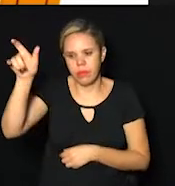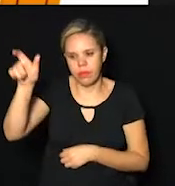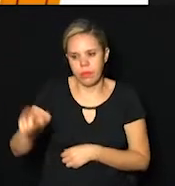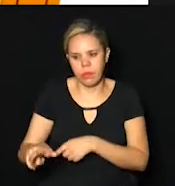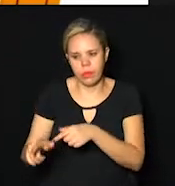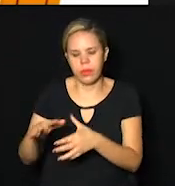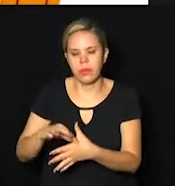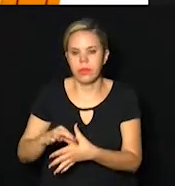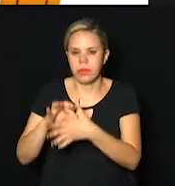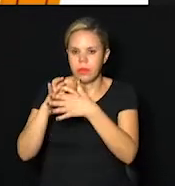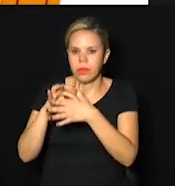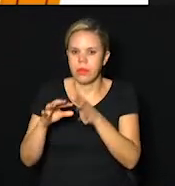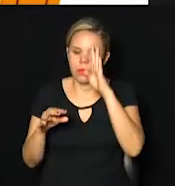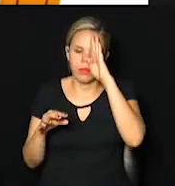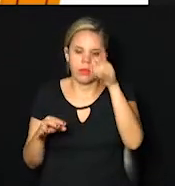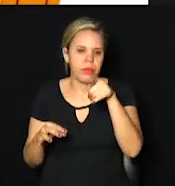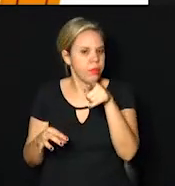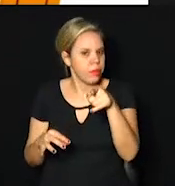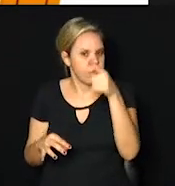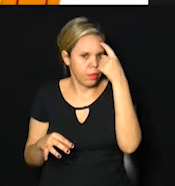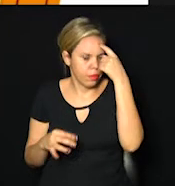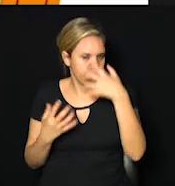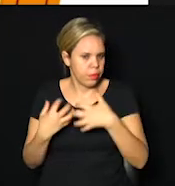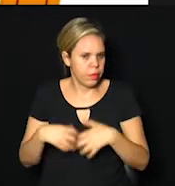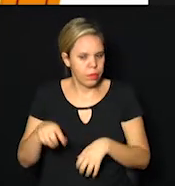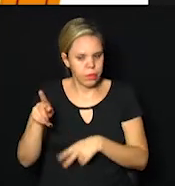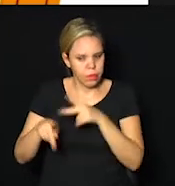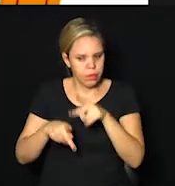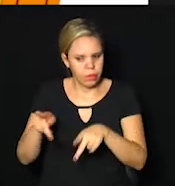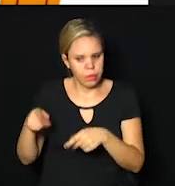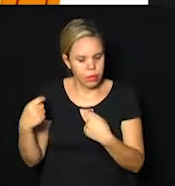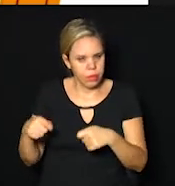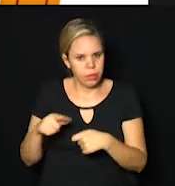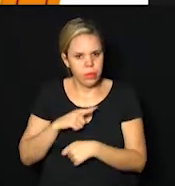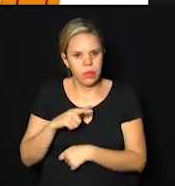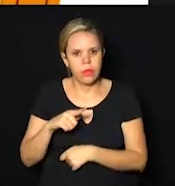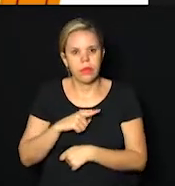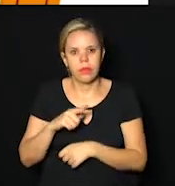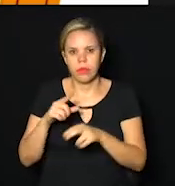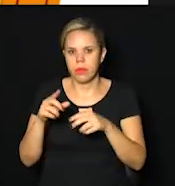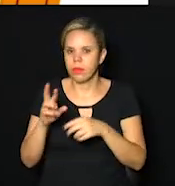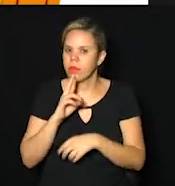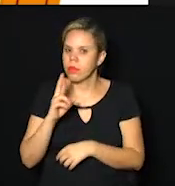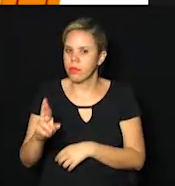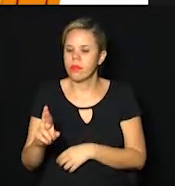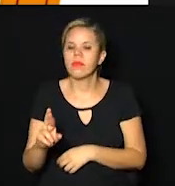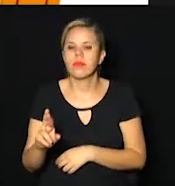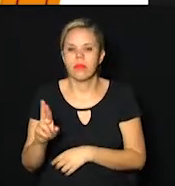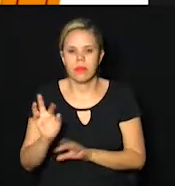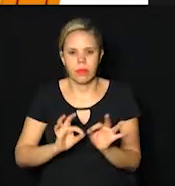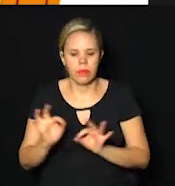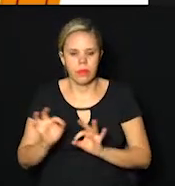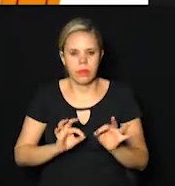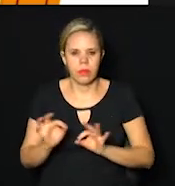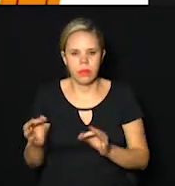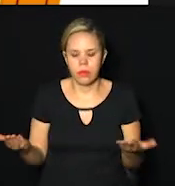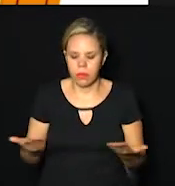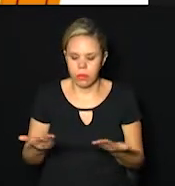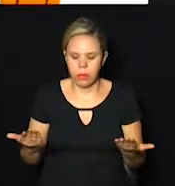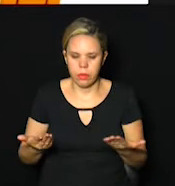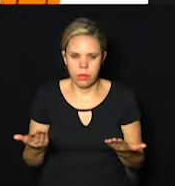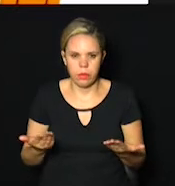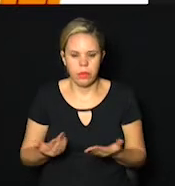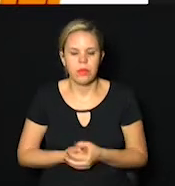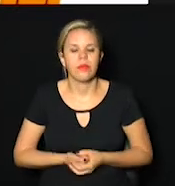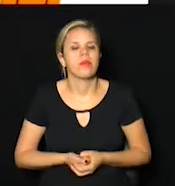líder, é fundamental que você pense que essa pessoa precisa ter respostas para a organização do presente. Pessoal,